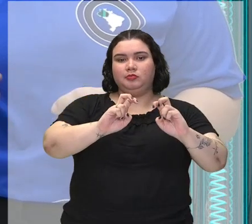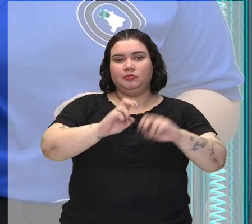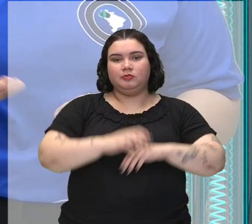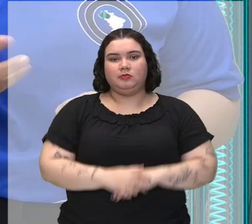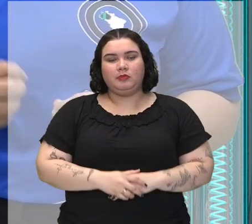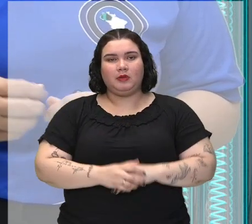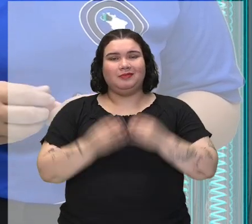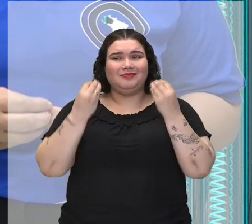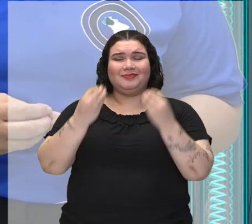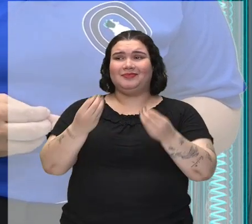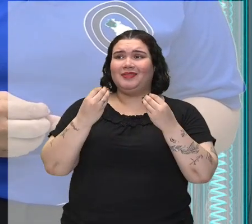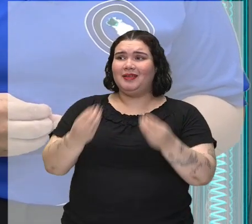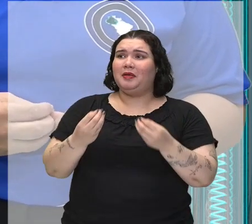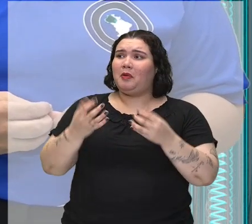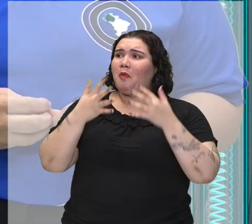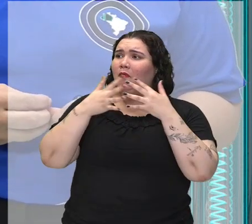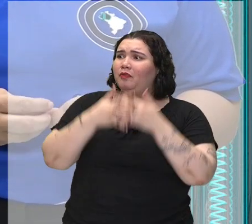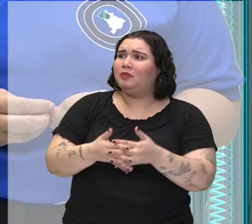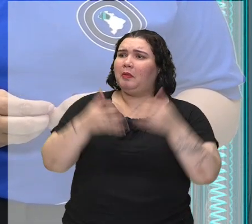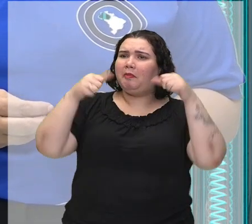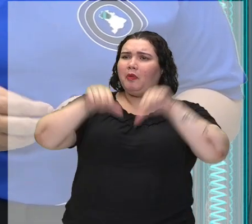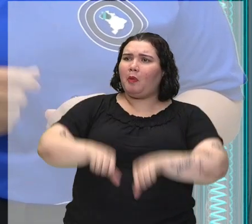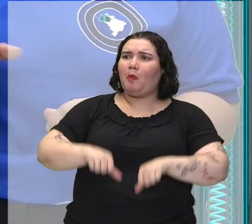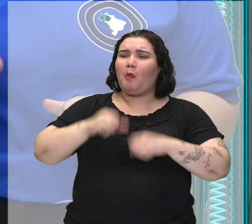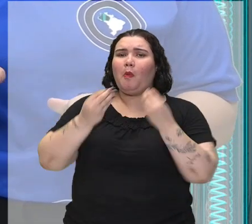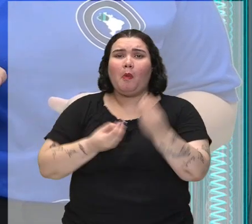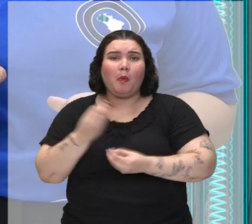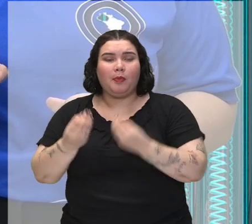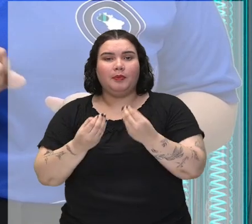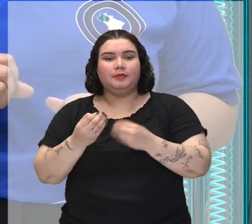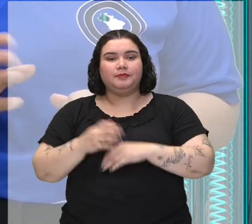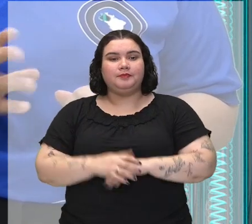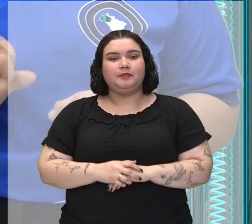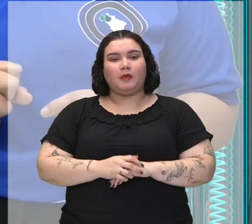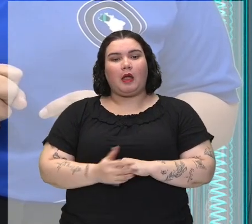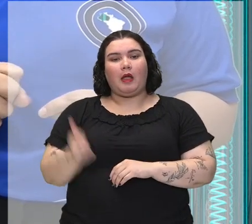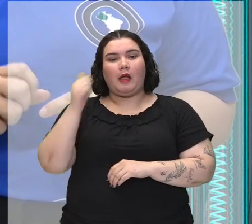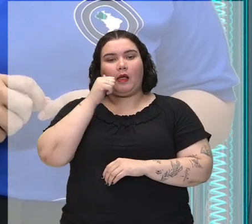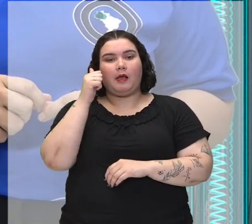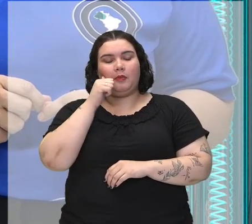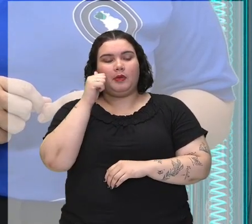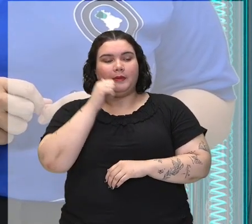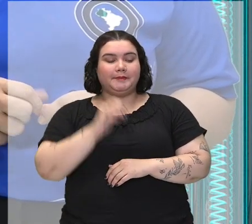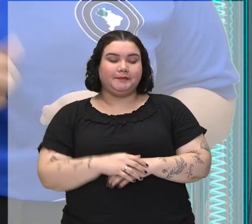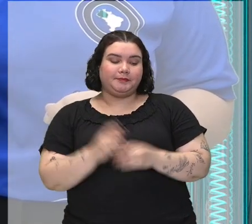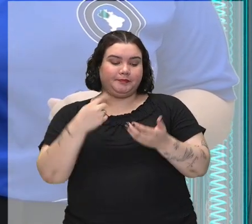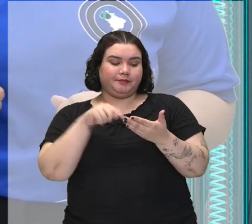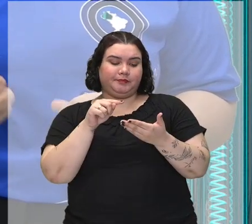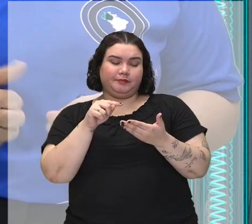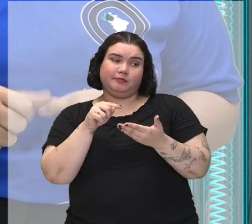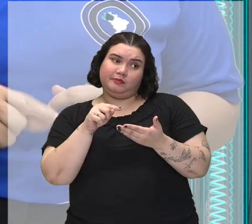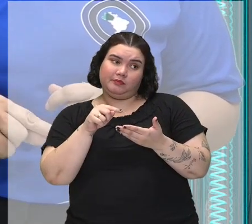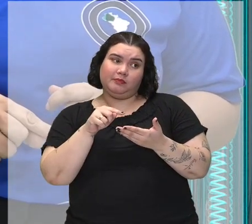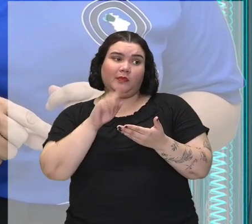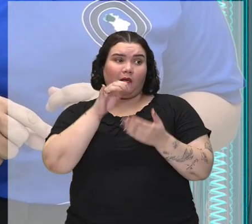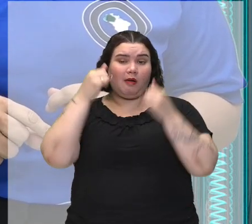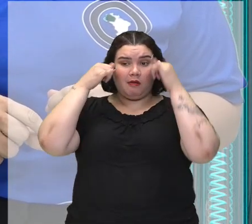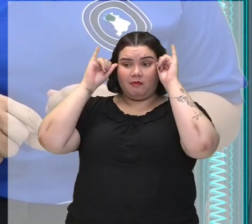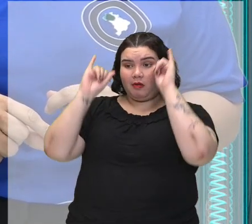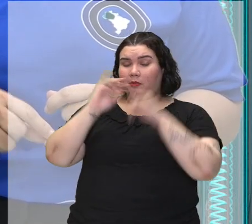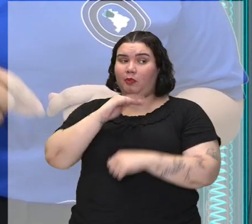que mais pode dar errado? Vejamos, a mulher falando. A vaca